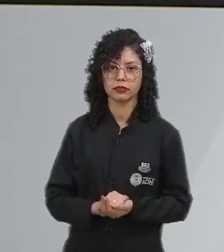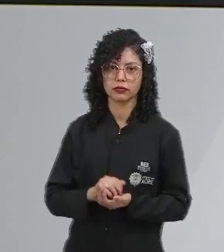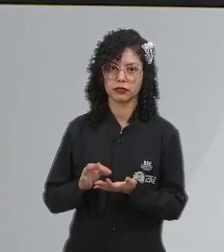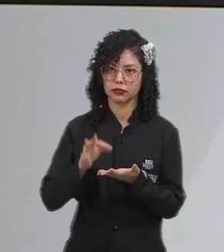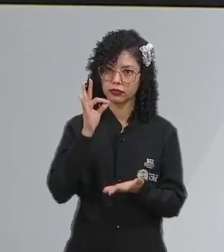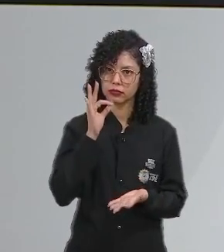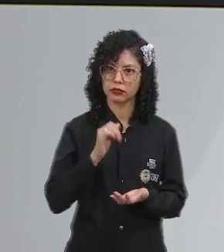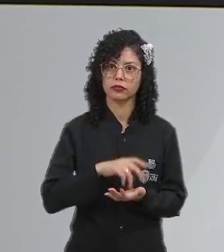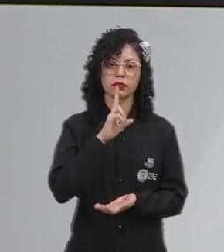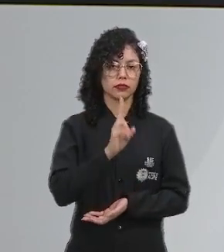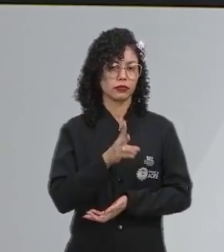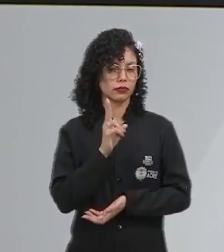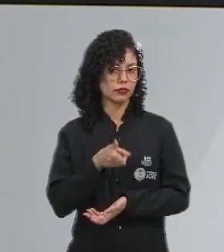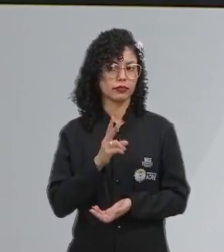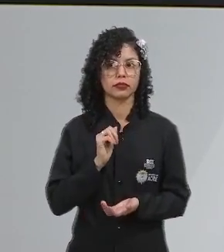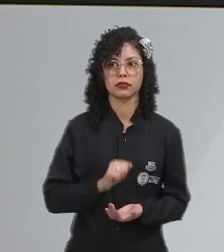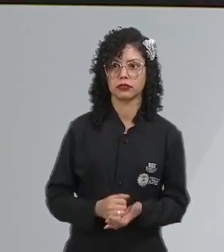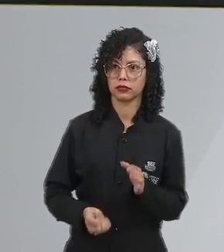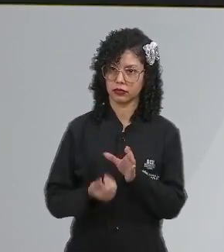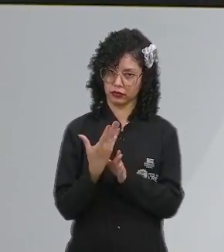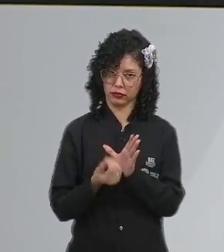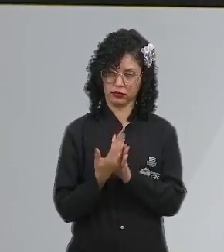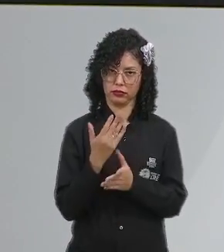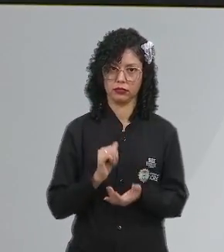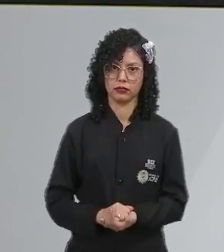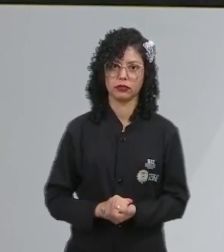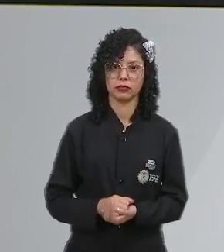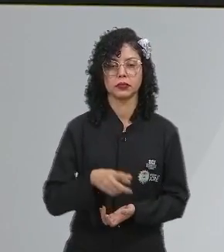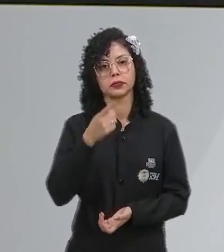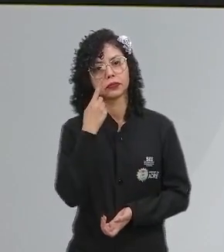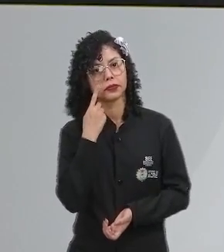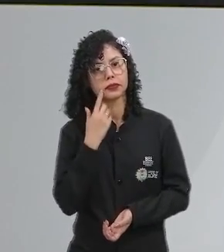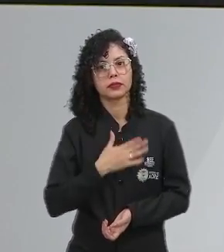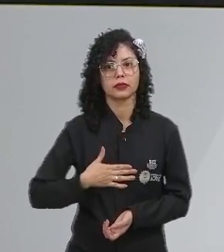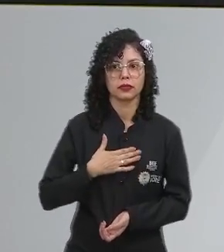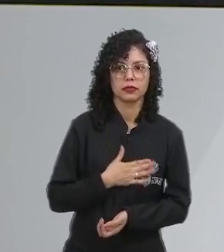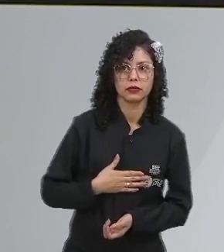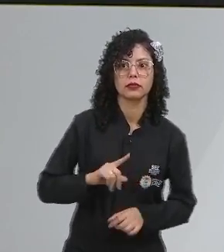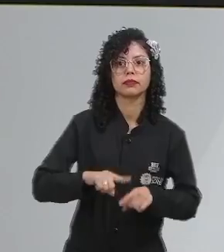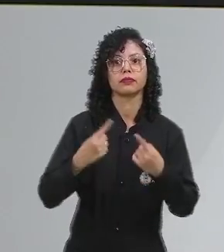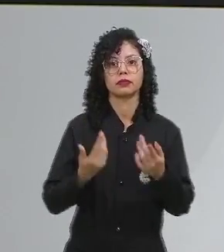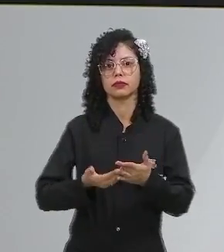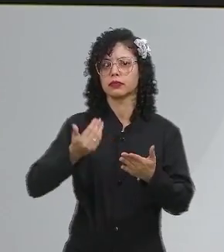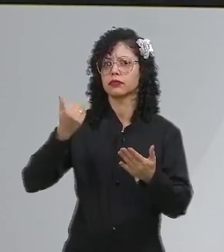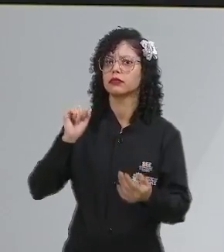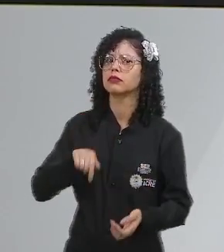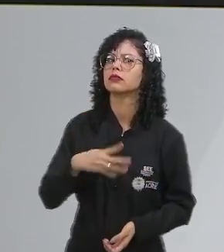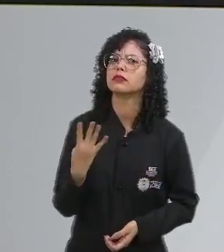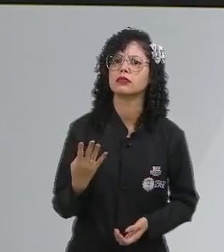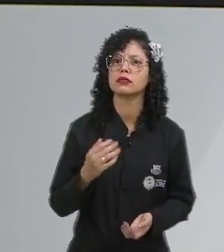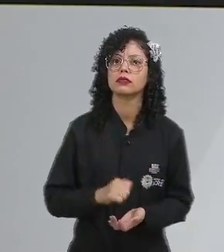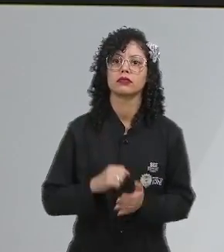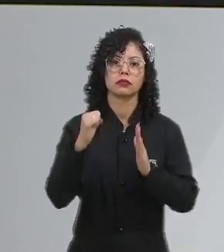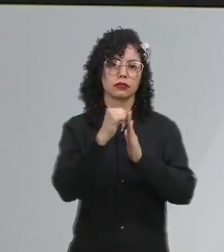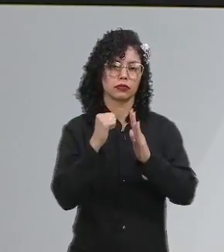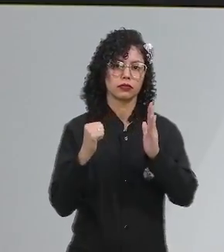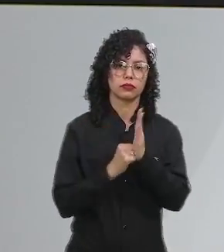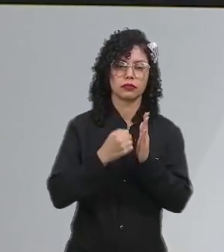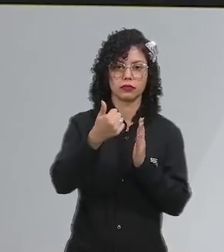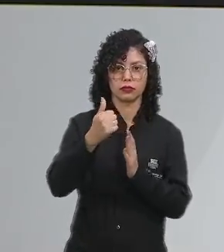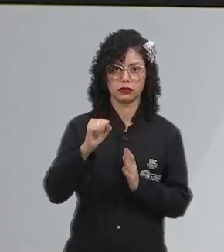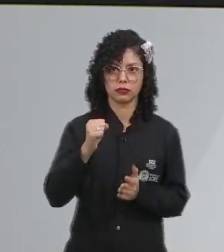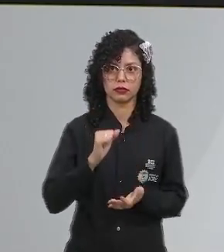café sempre foi, né, um produto muito apreciado, mas sempre desde quando? Desde o século